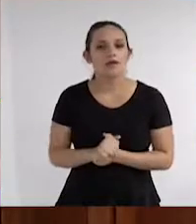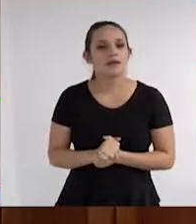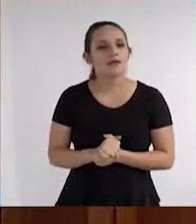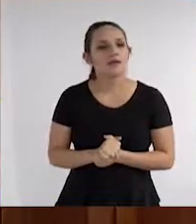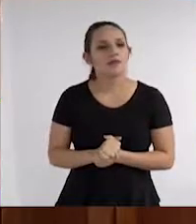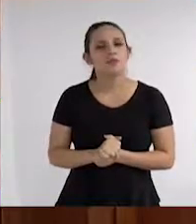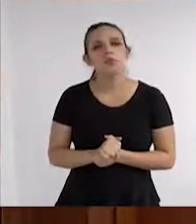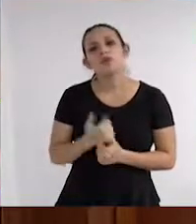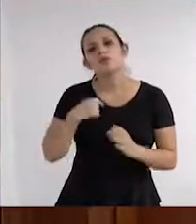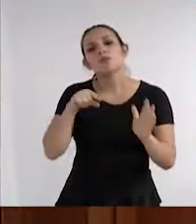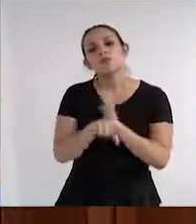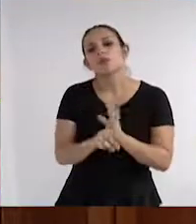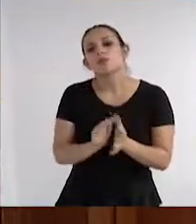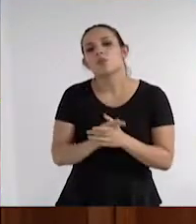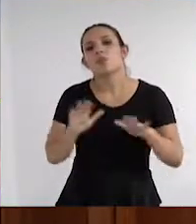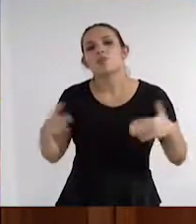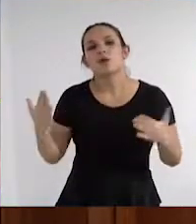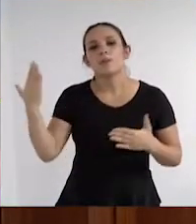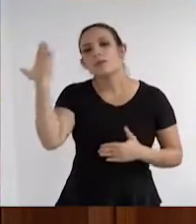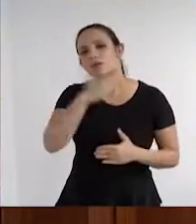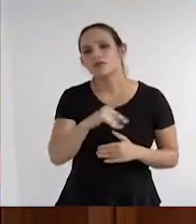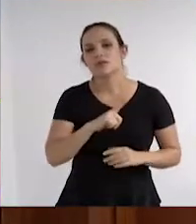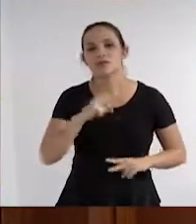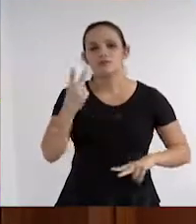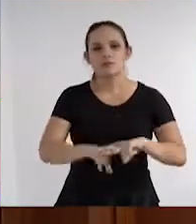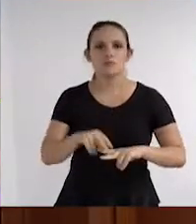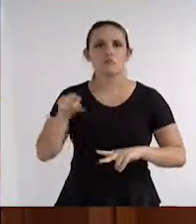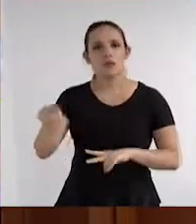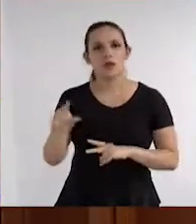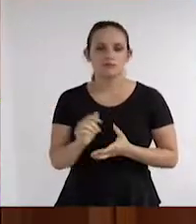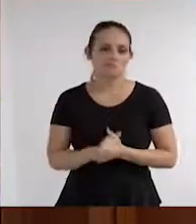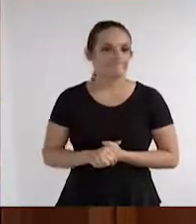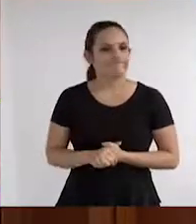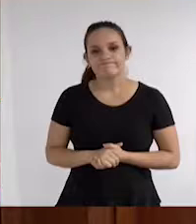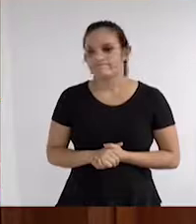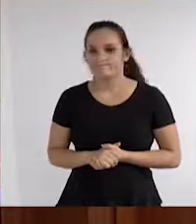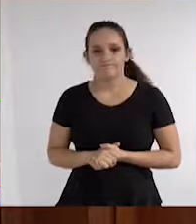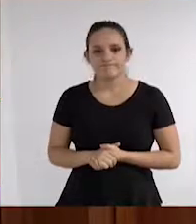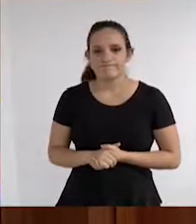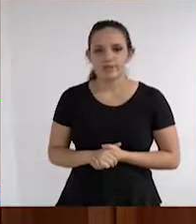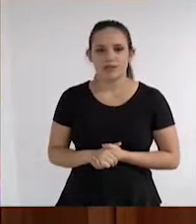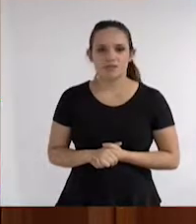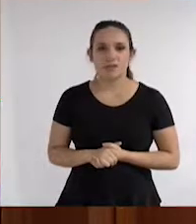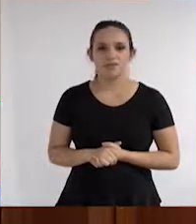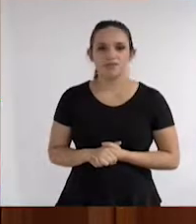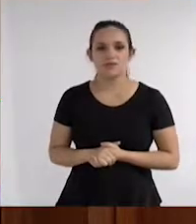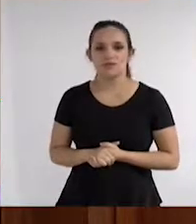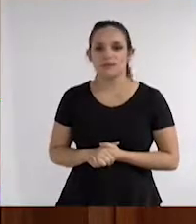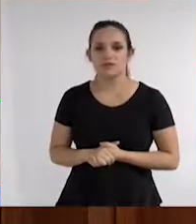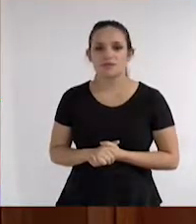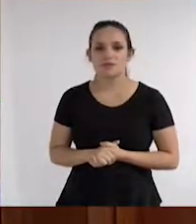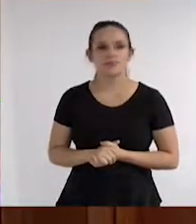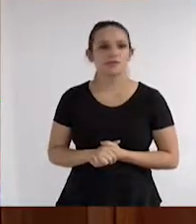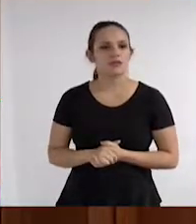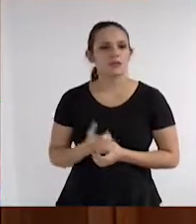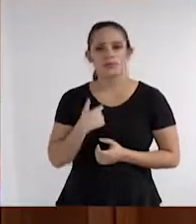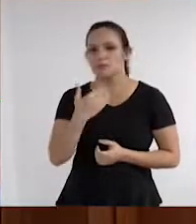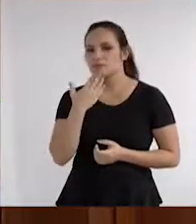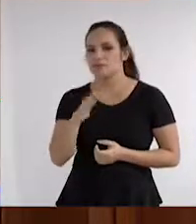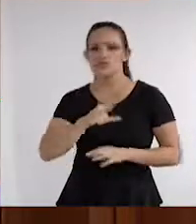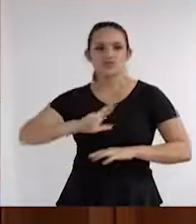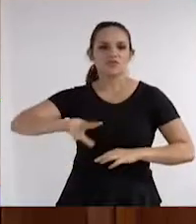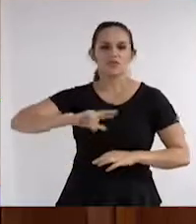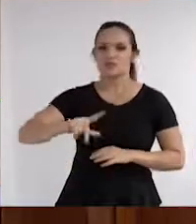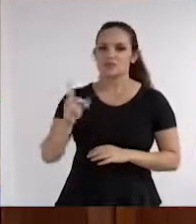o ex-presidente Lula a estar lá encarcerado hoje, lá em Curitiba? Nenhum momento aqui se pede tratamento diferenciado. Não tem